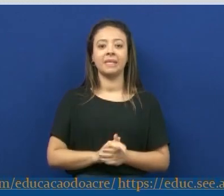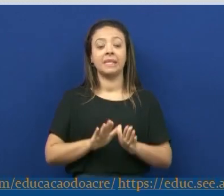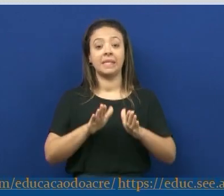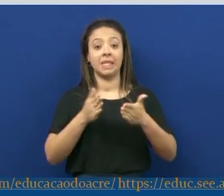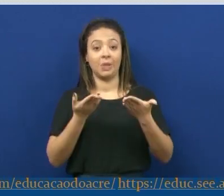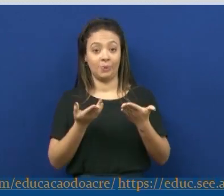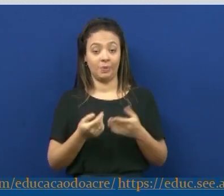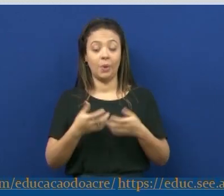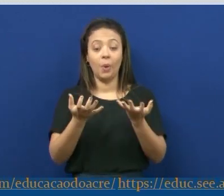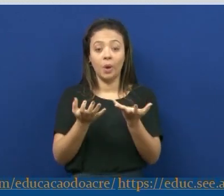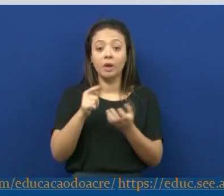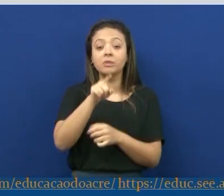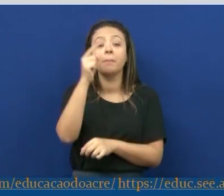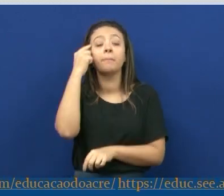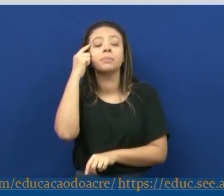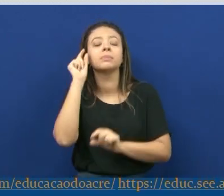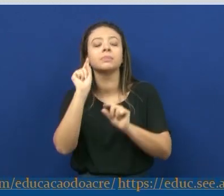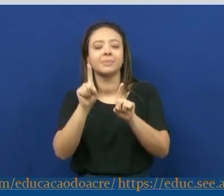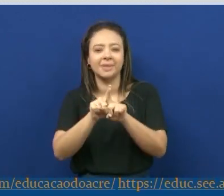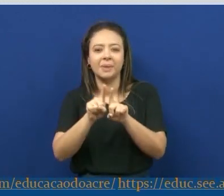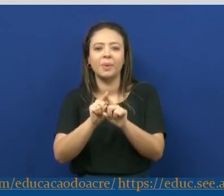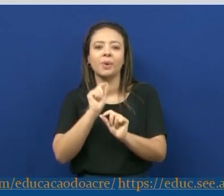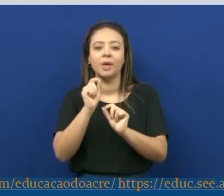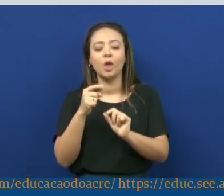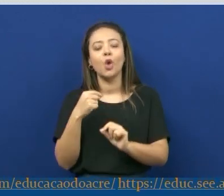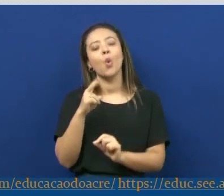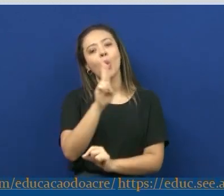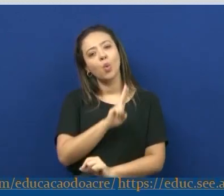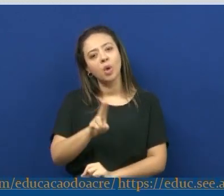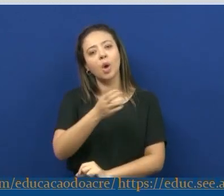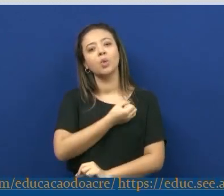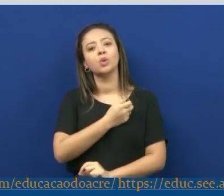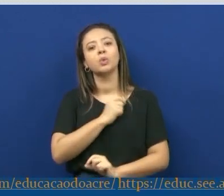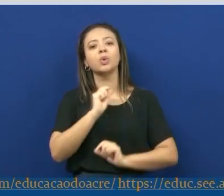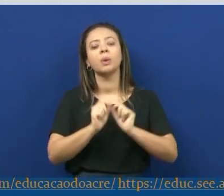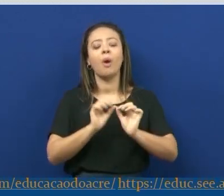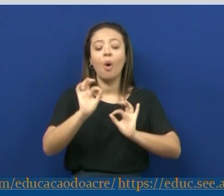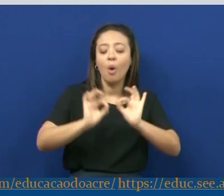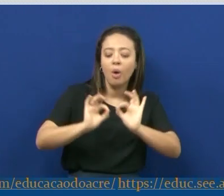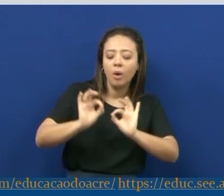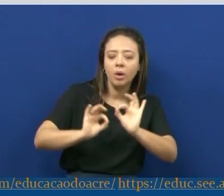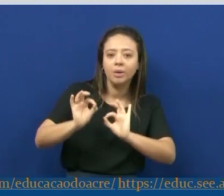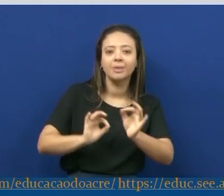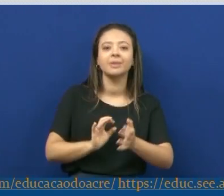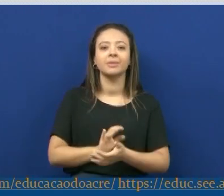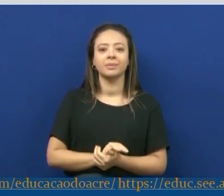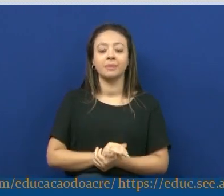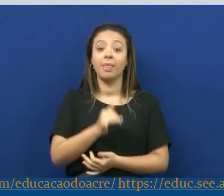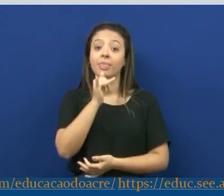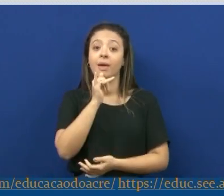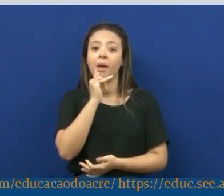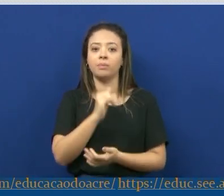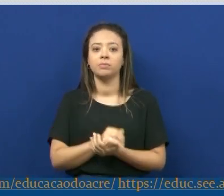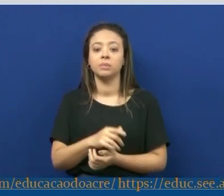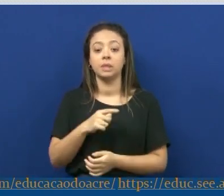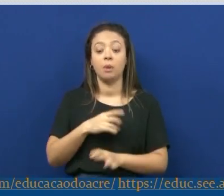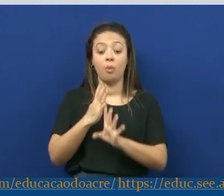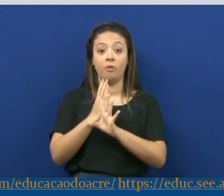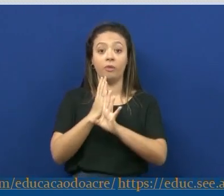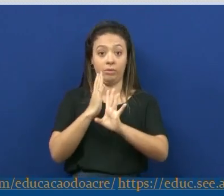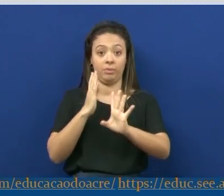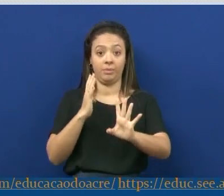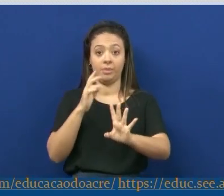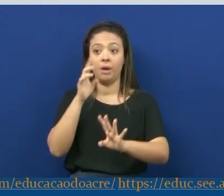também pensasse que nós utilizamos os números para ordenar. Vamos aqui no slide olhar uma fila dos